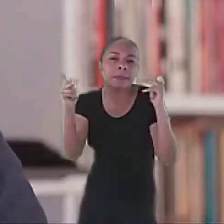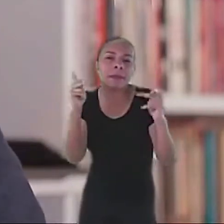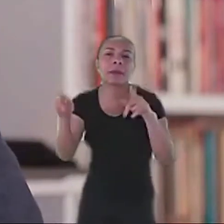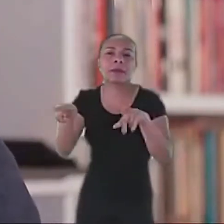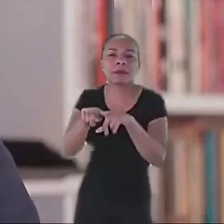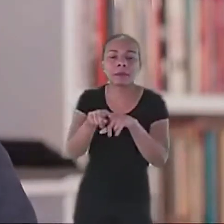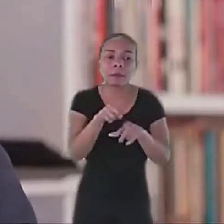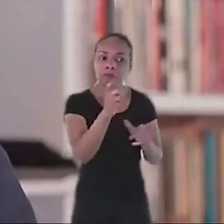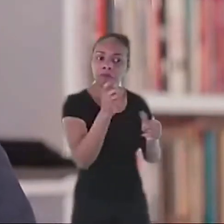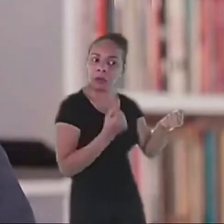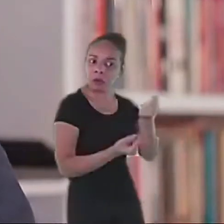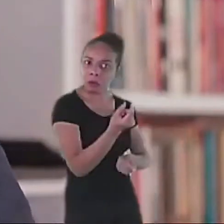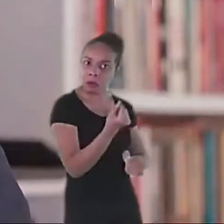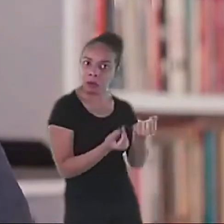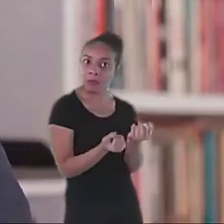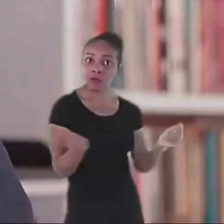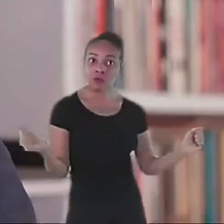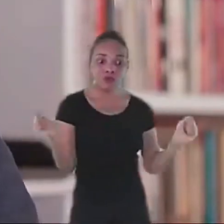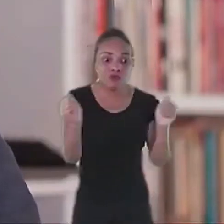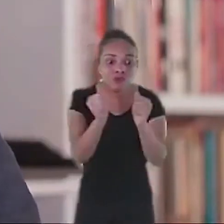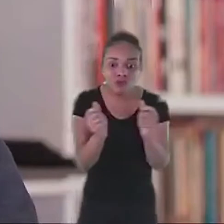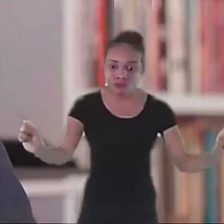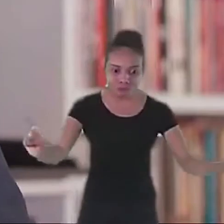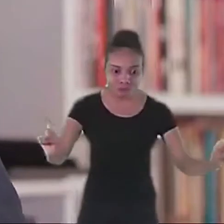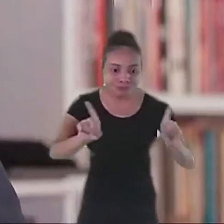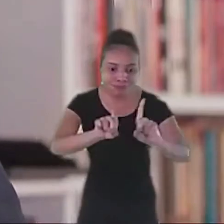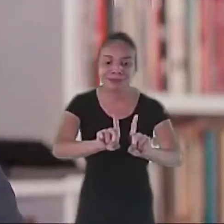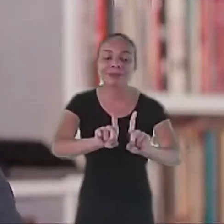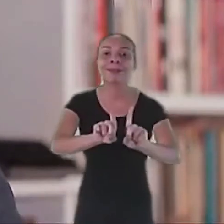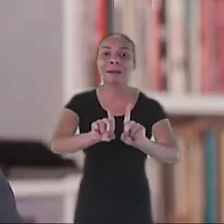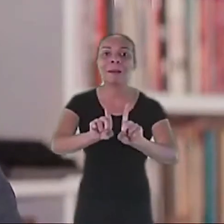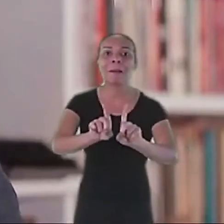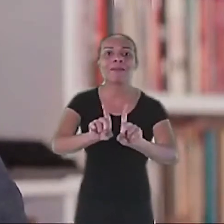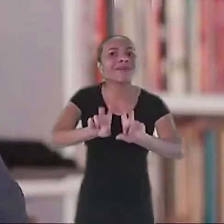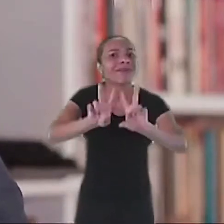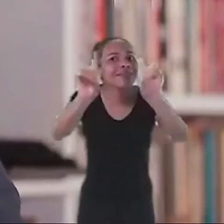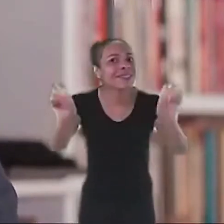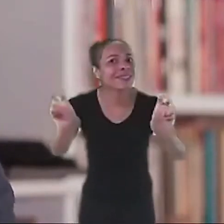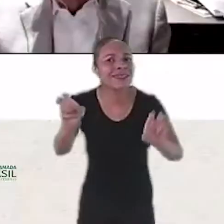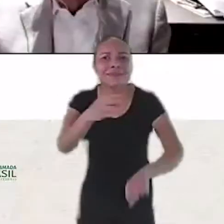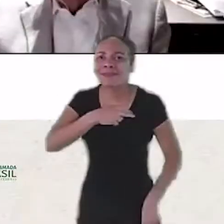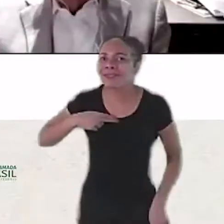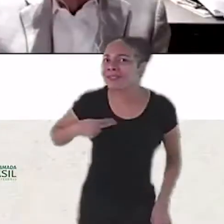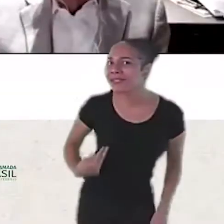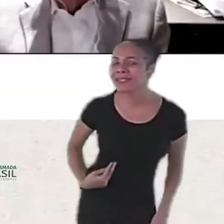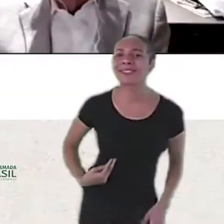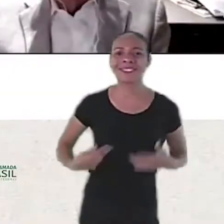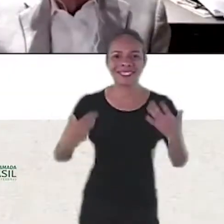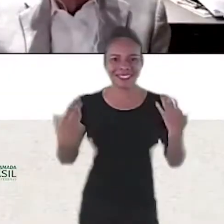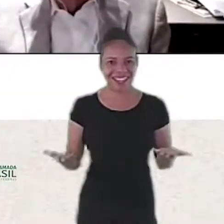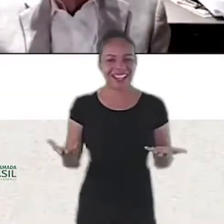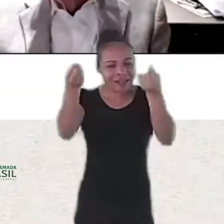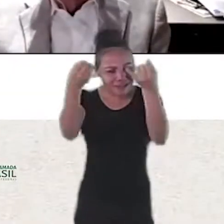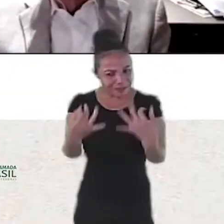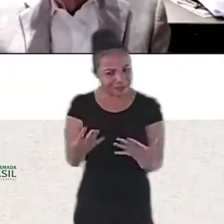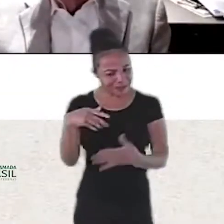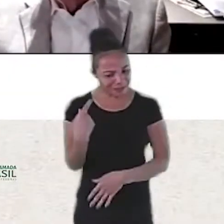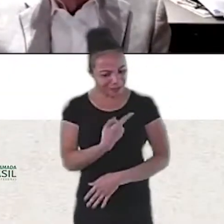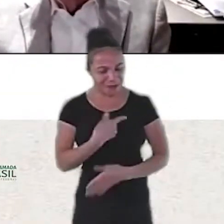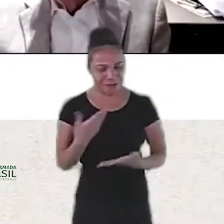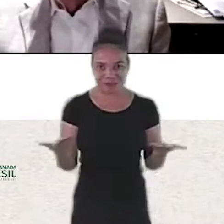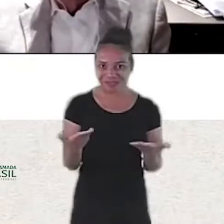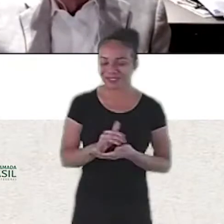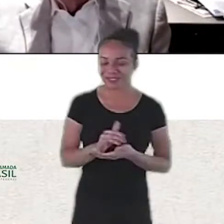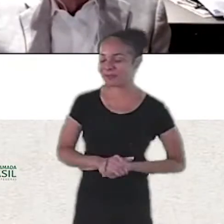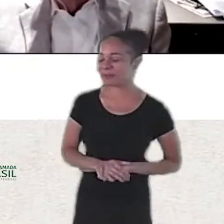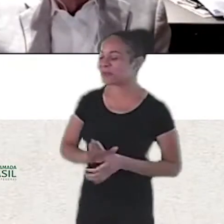se juntarem para falar sobre a China e explica um pouco do livro para a gente, Barreto. Boa noite. Em